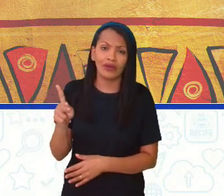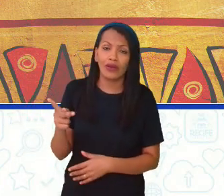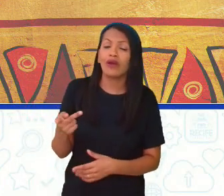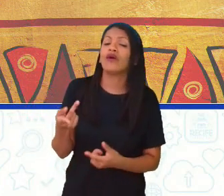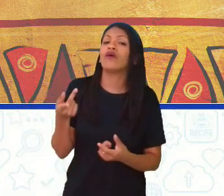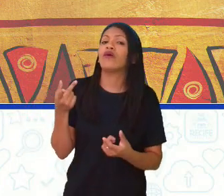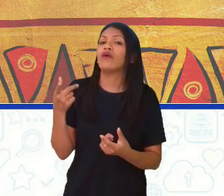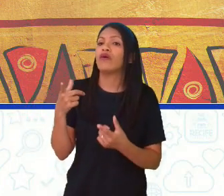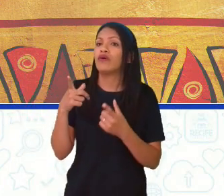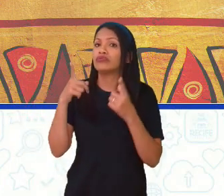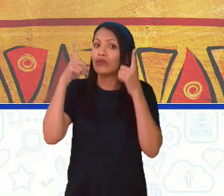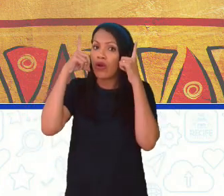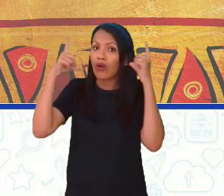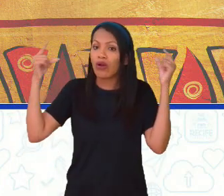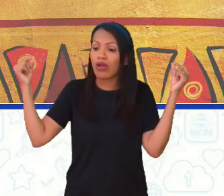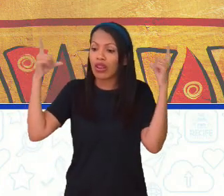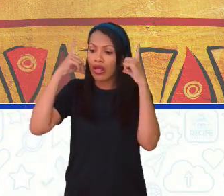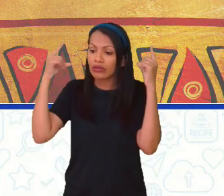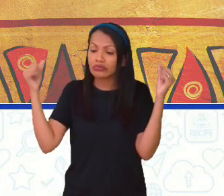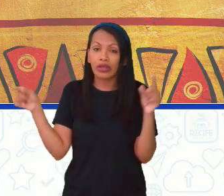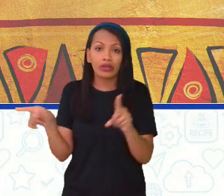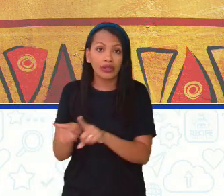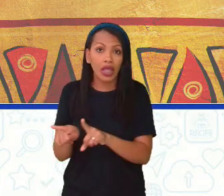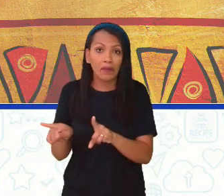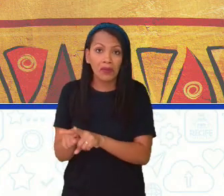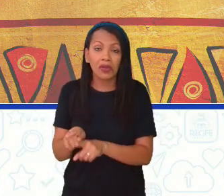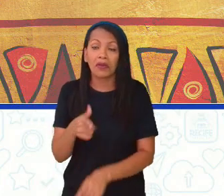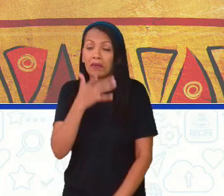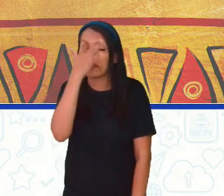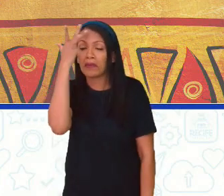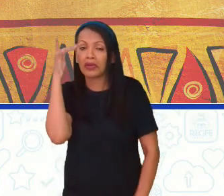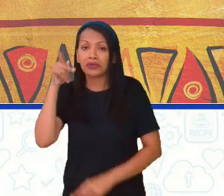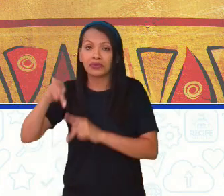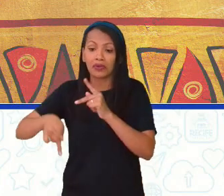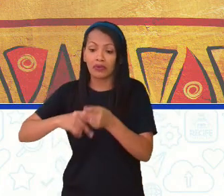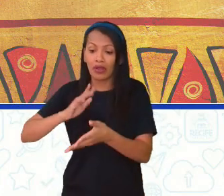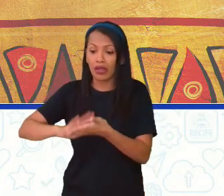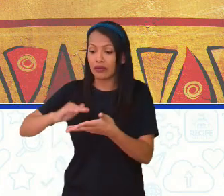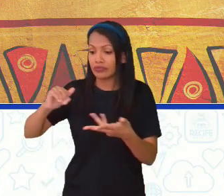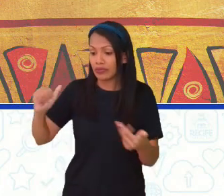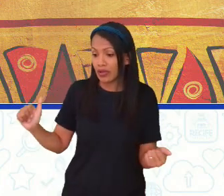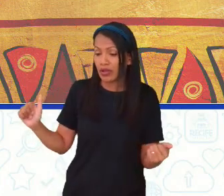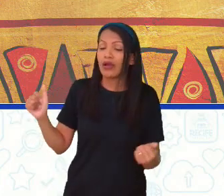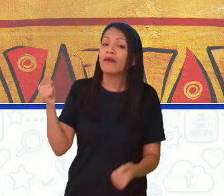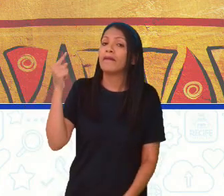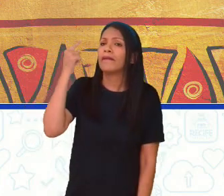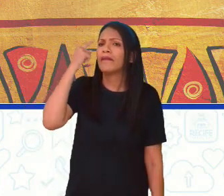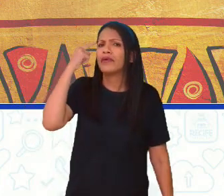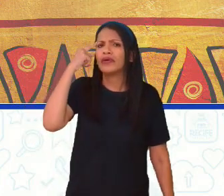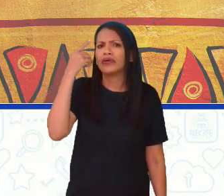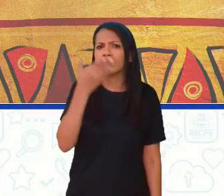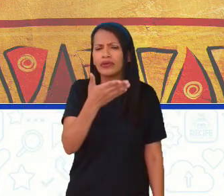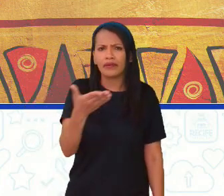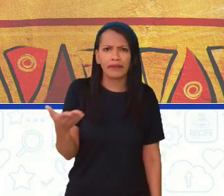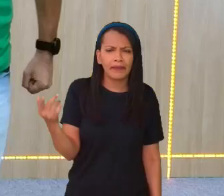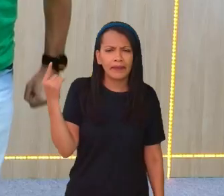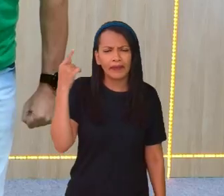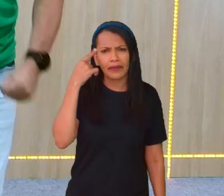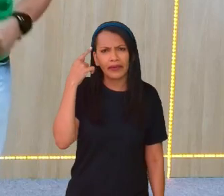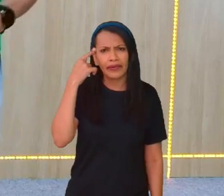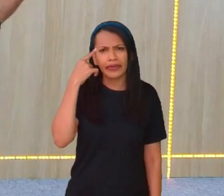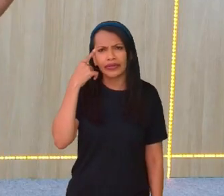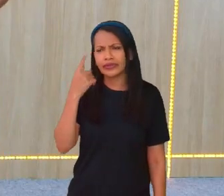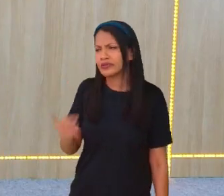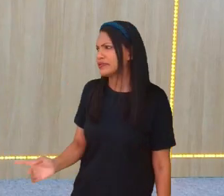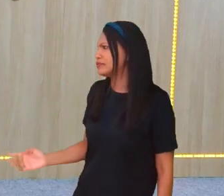os franceses, para os ingleses e para os espanhóis, meu povo. Pensem assim, corta para mim aqui,